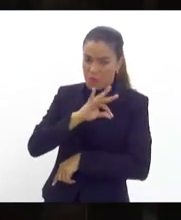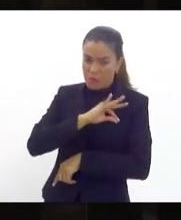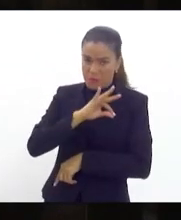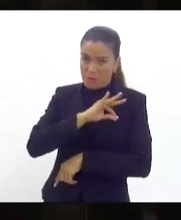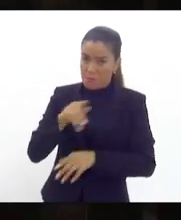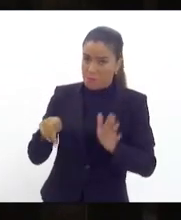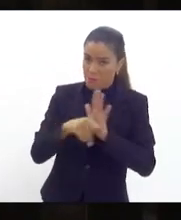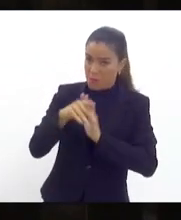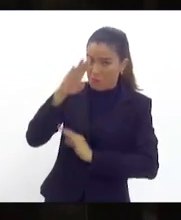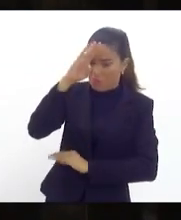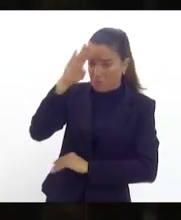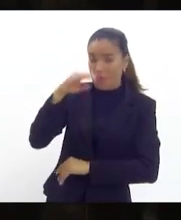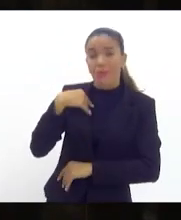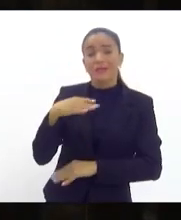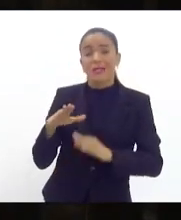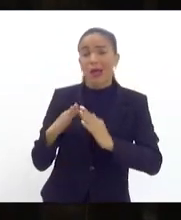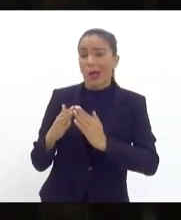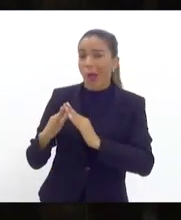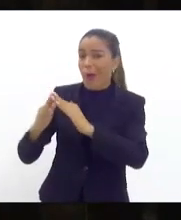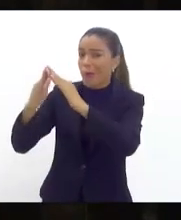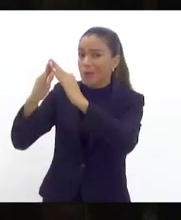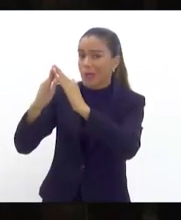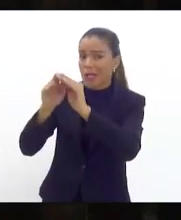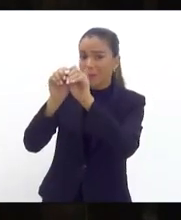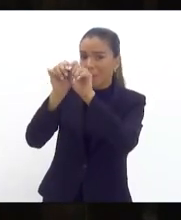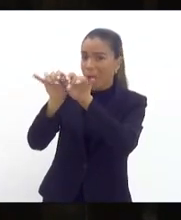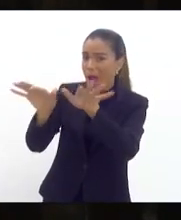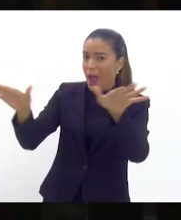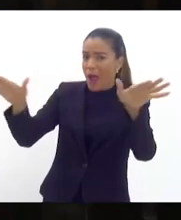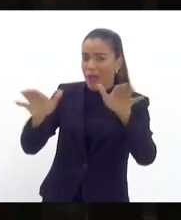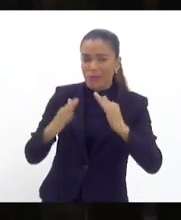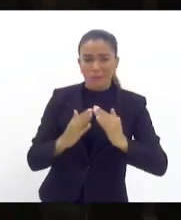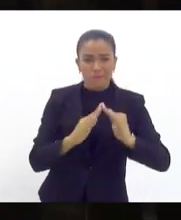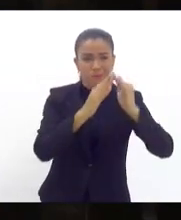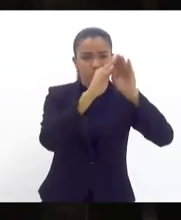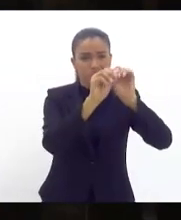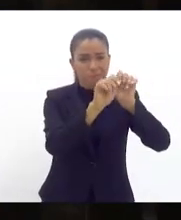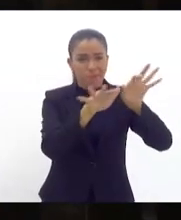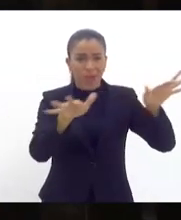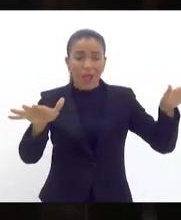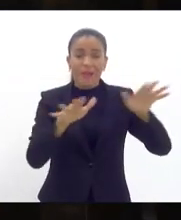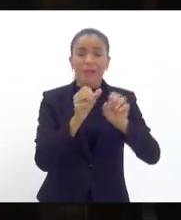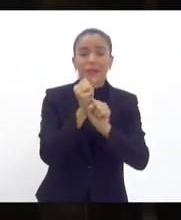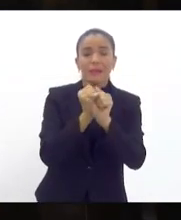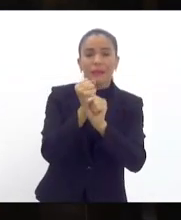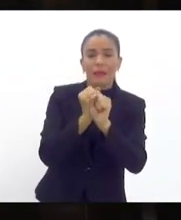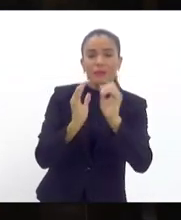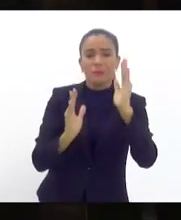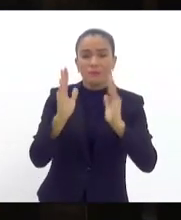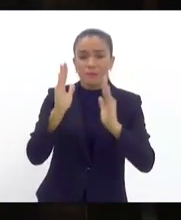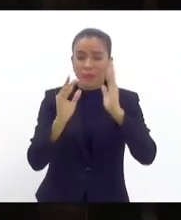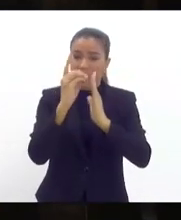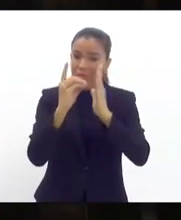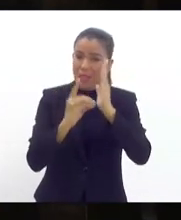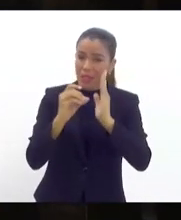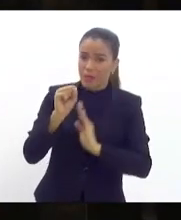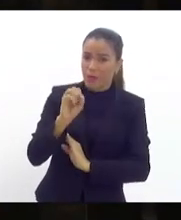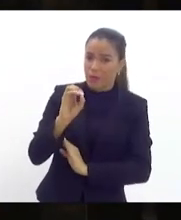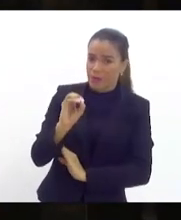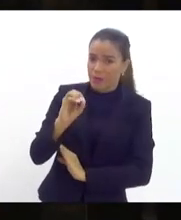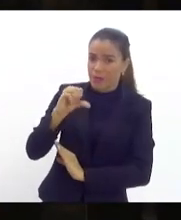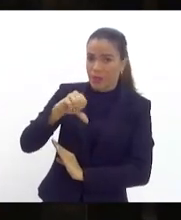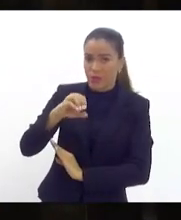comunidades que cresceram de uma maneira substancial na década de 80 na década de 90 com essas